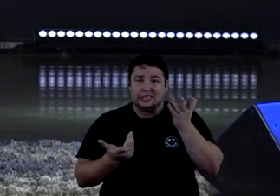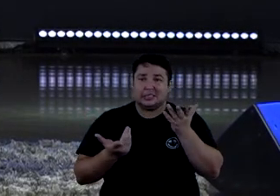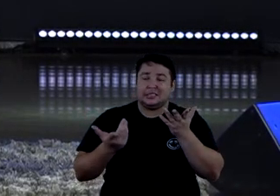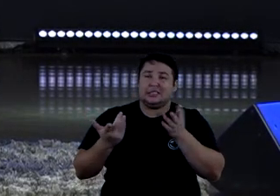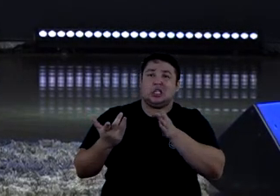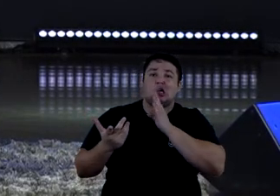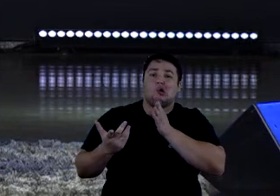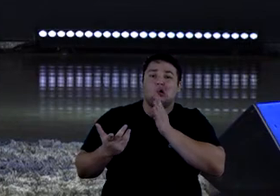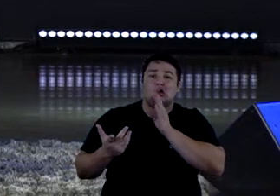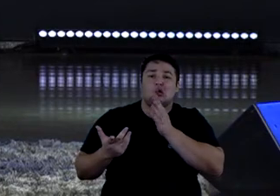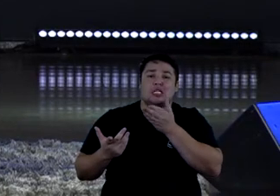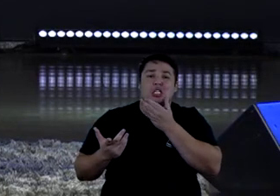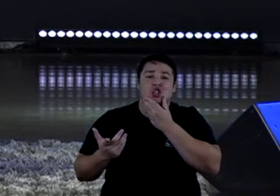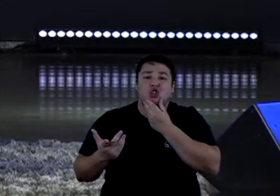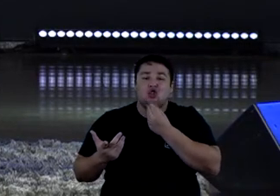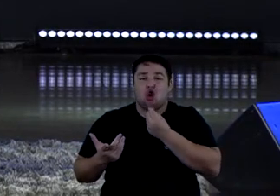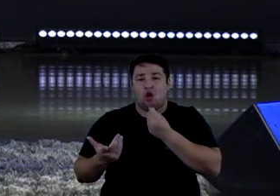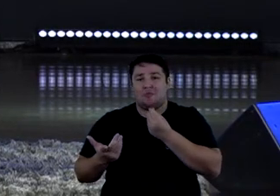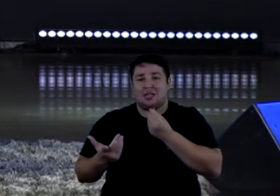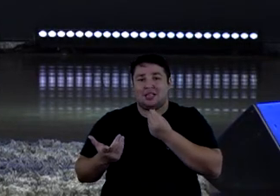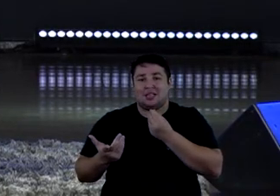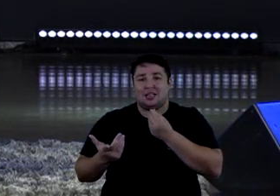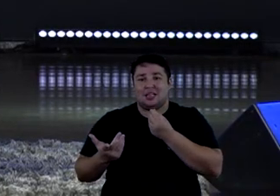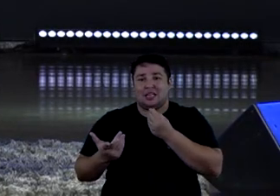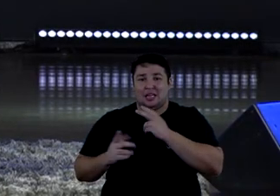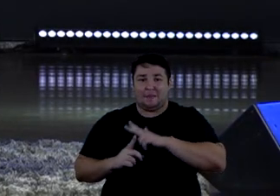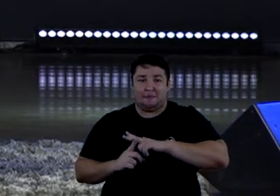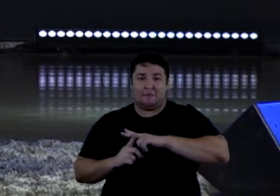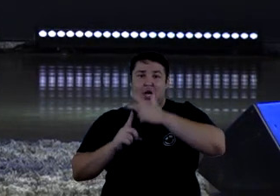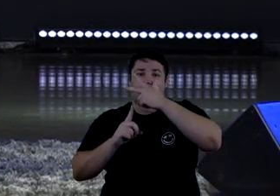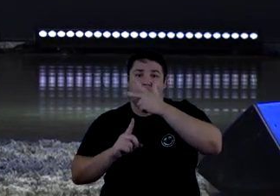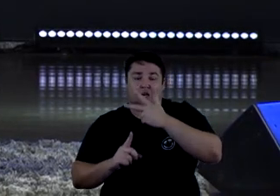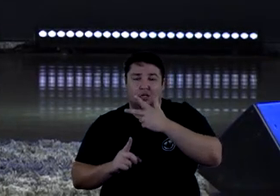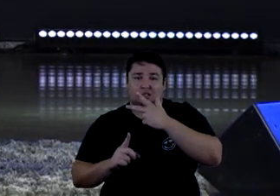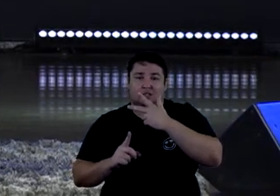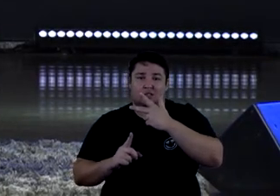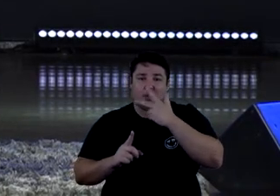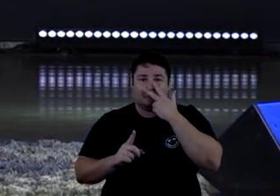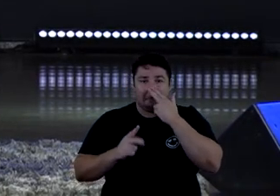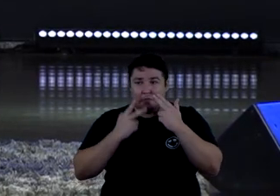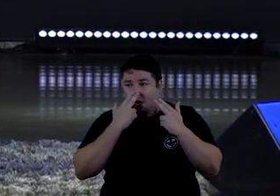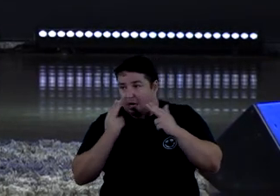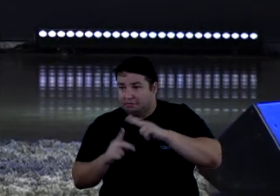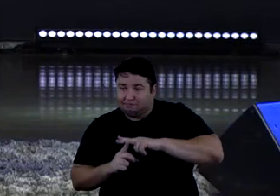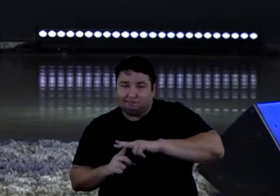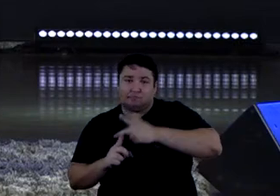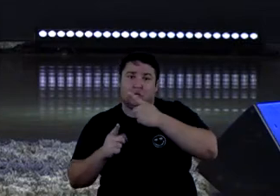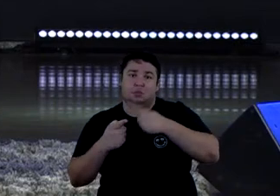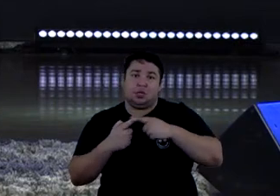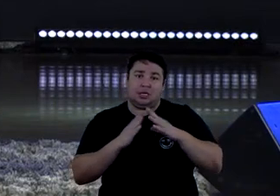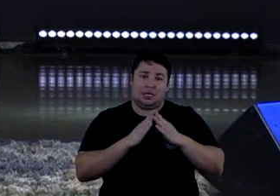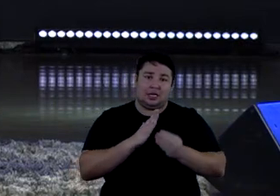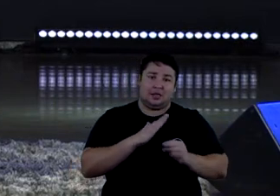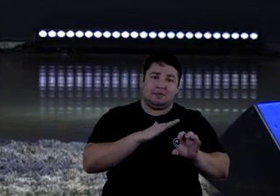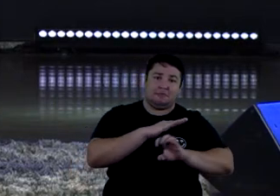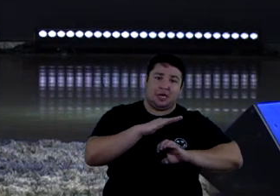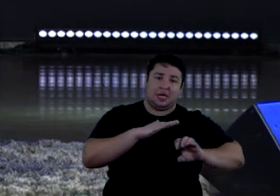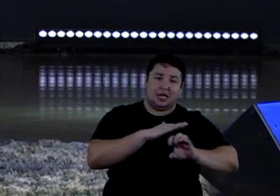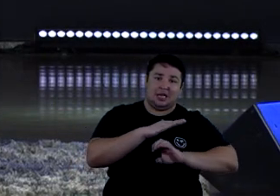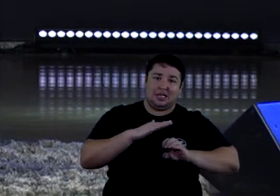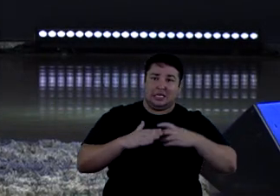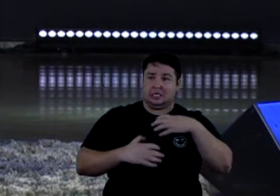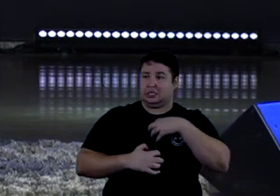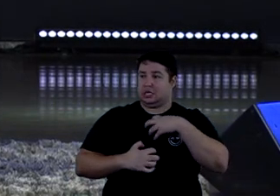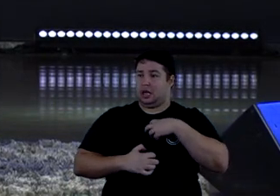em reconhecimento de homens, em promoções, aparentes promoções, porque a igreja não é uma empresa. E a pessoa